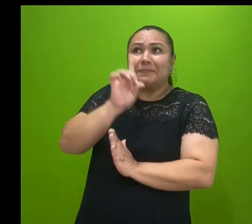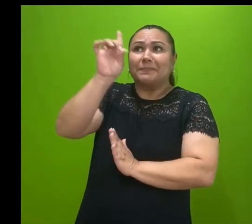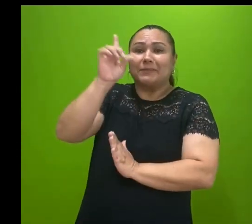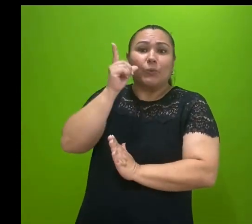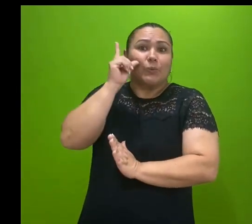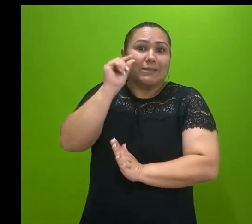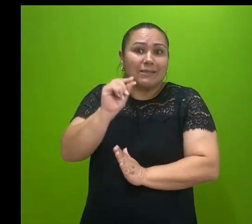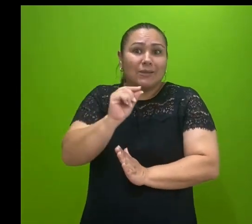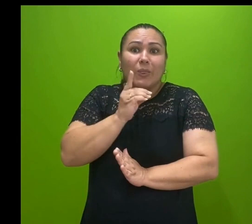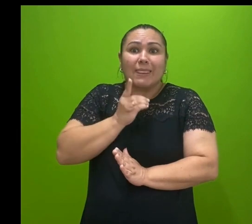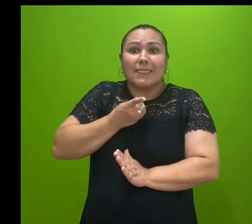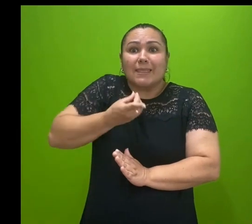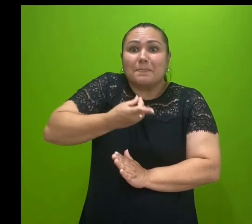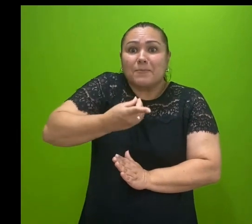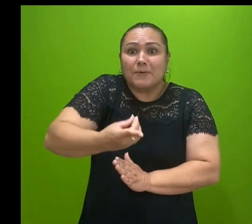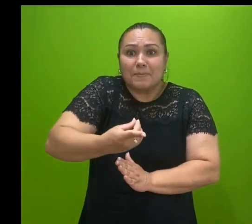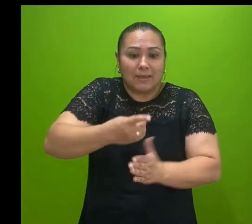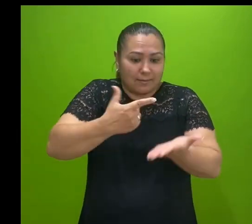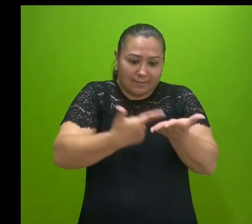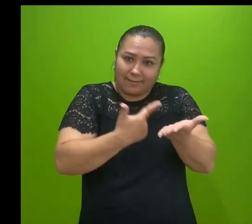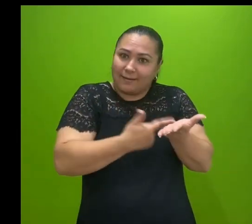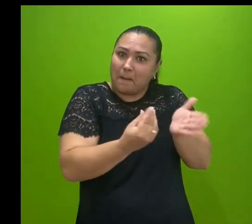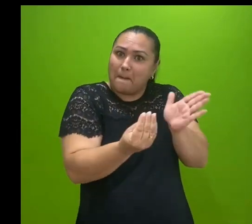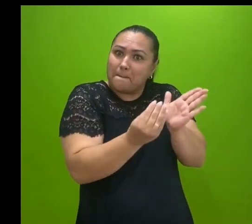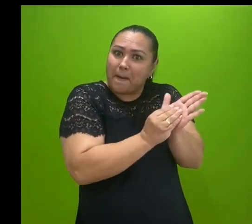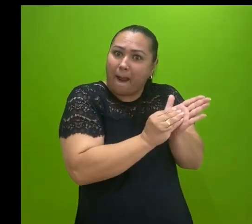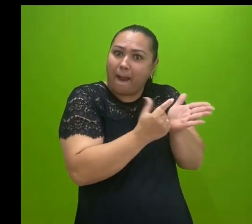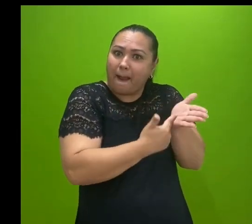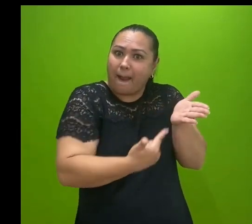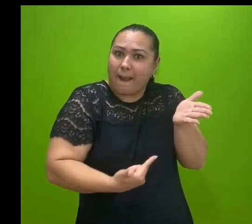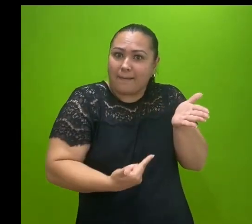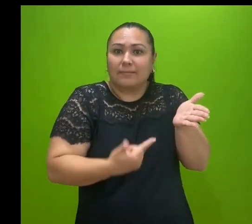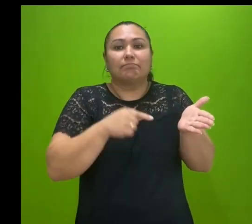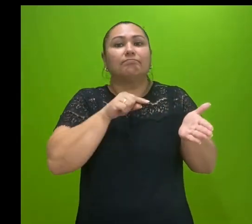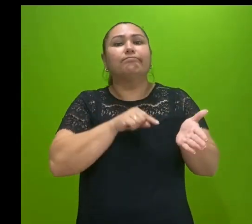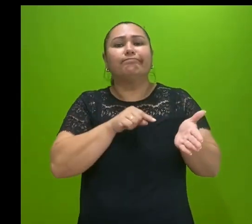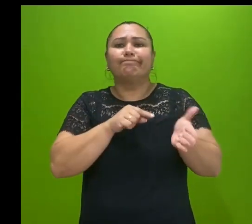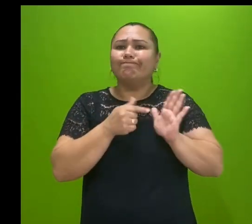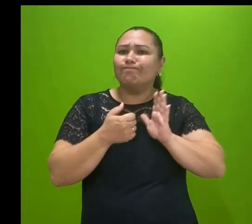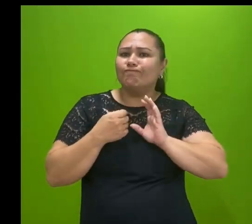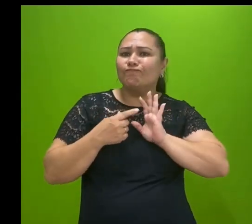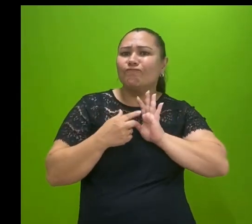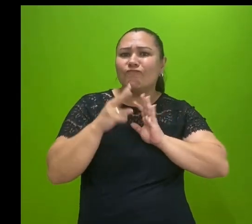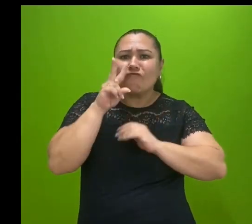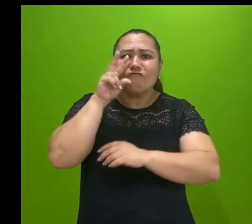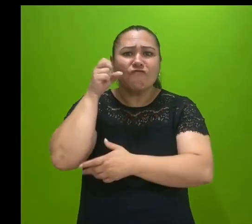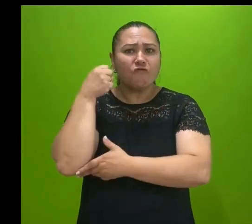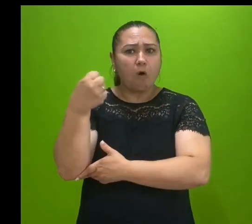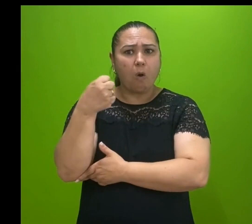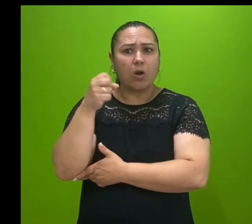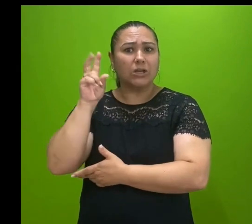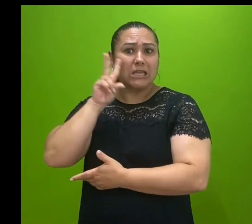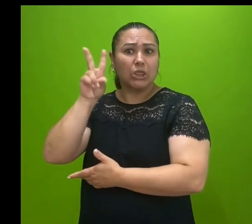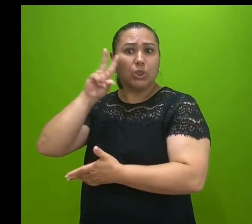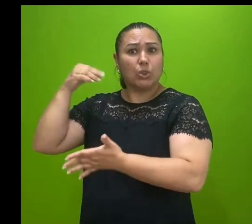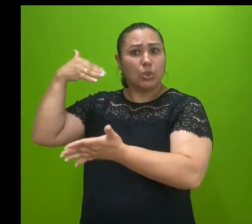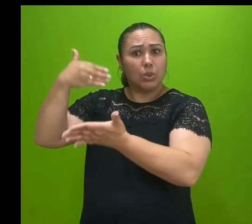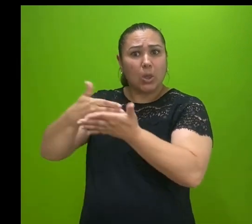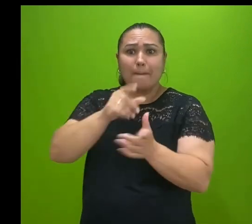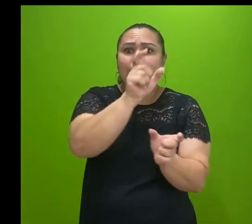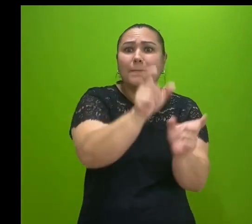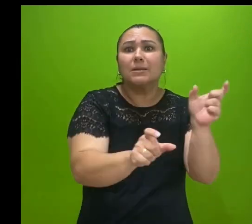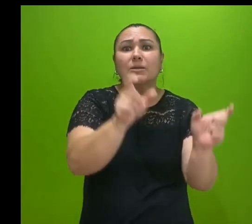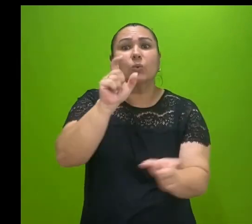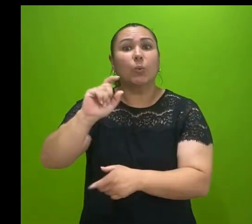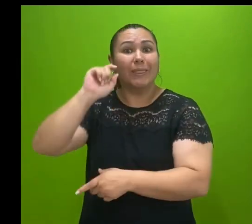graças a Deus, ele conseguiu, né, o depoimento, colocar aqui nesse livro o depoimento dessas pessoas que fortalecem